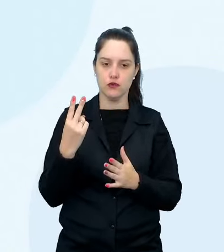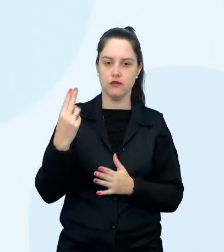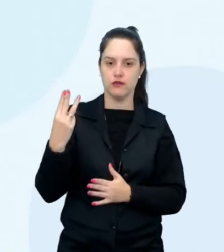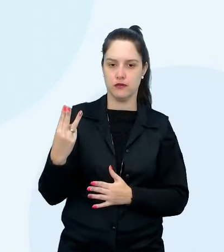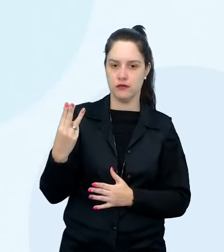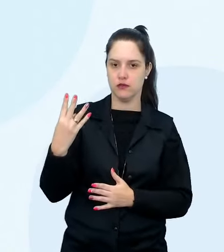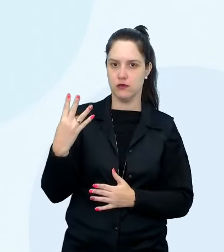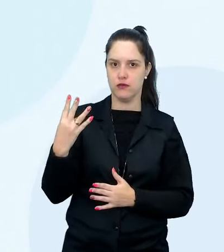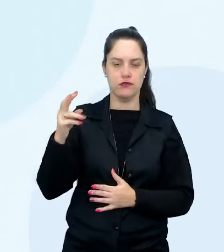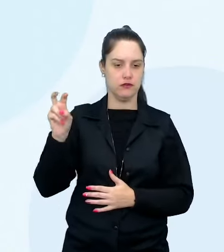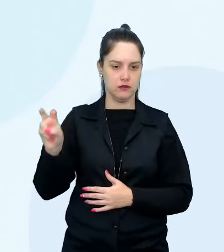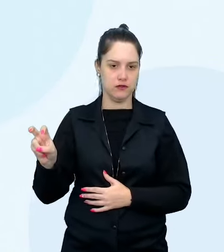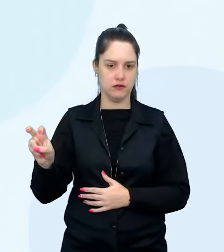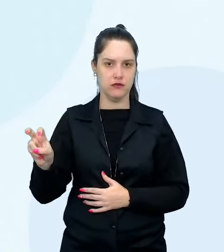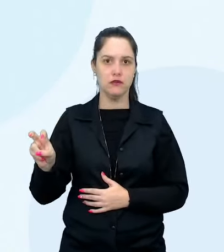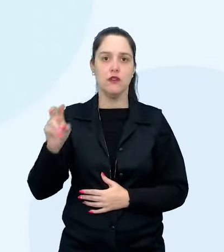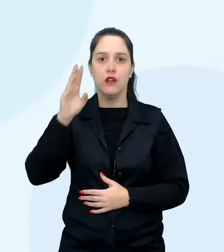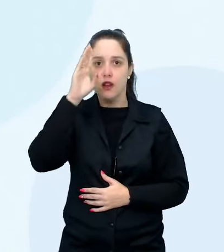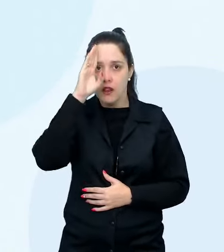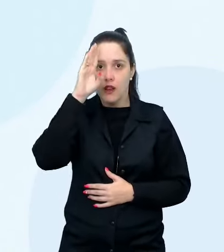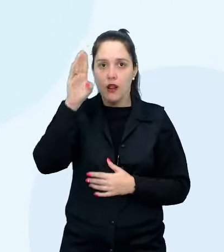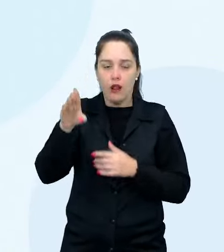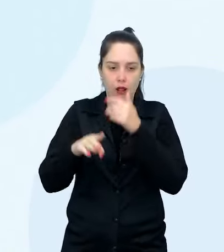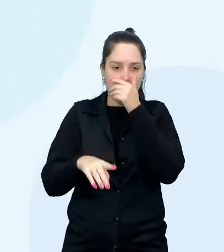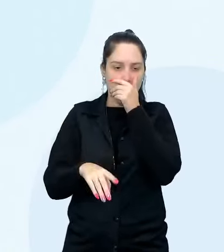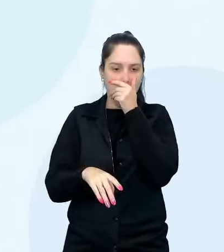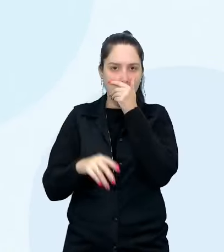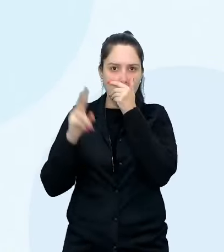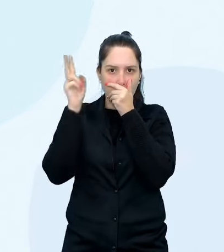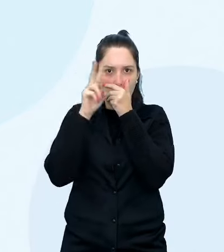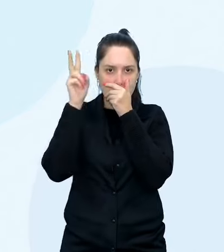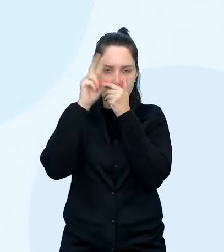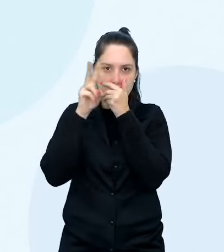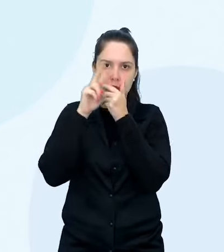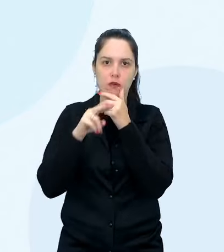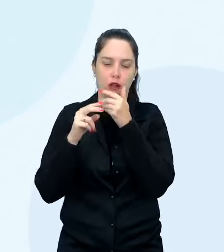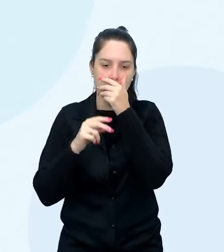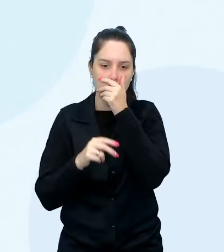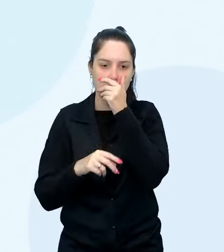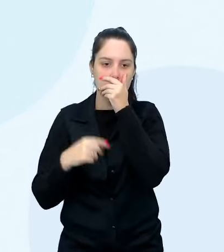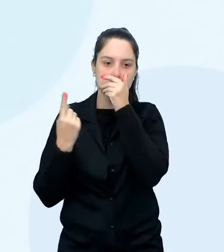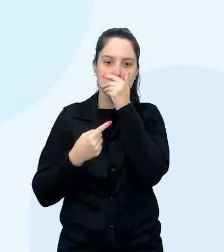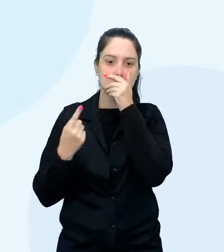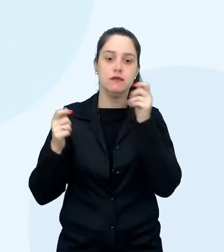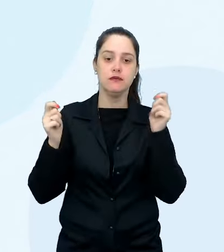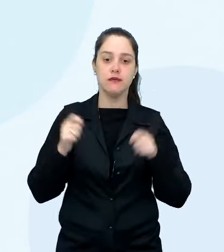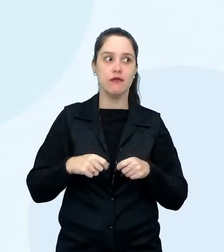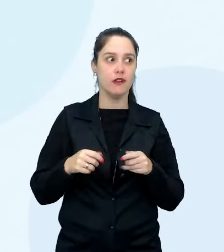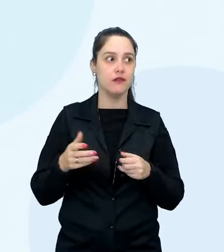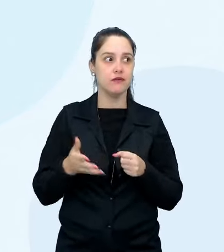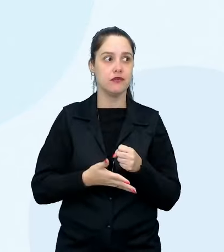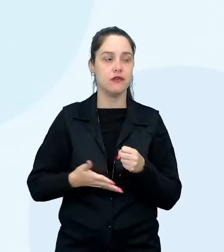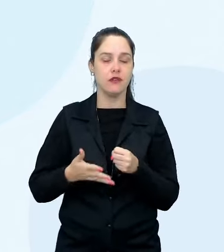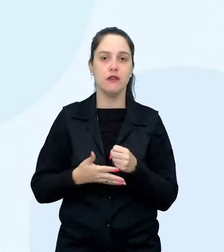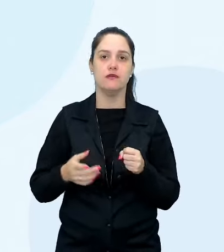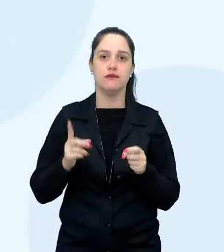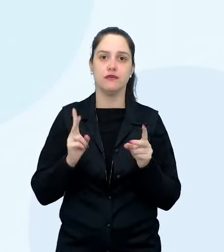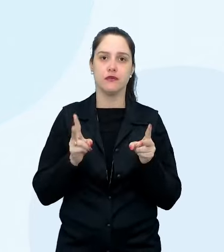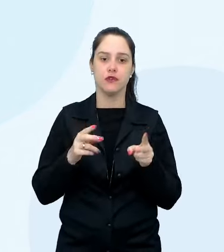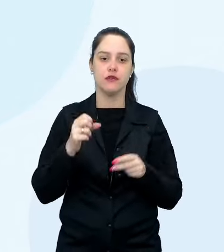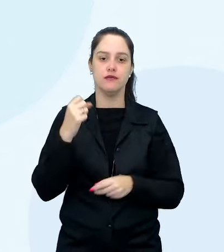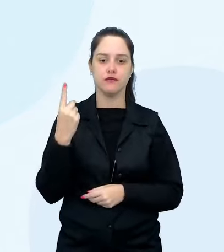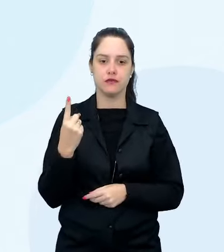e 5. Principalmente, a gente está lembrando que a gente está fazendo um recorte da atividade 3, mas a atividade 2, a atividade